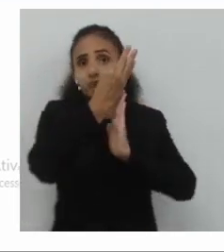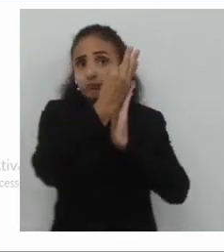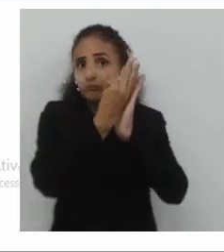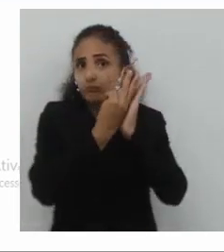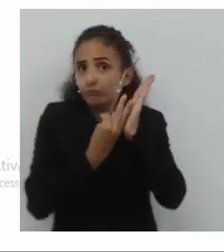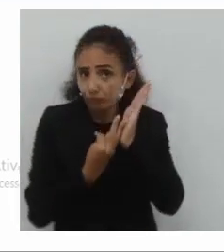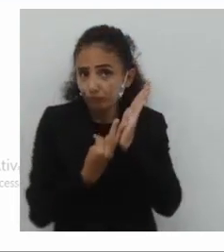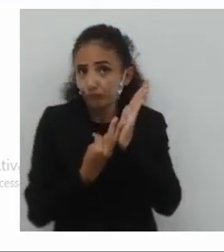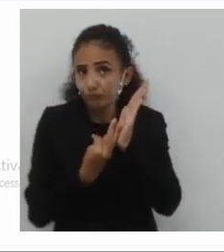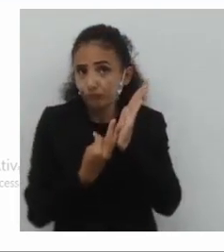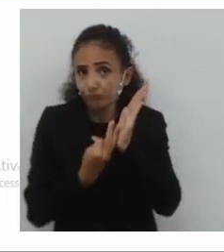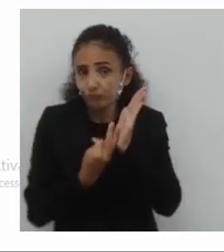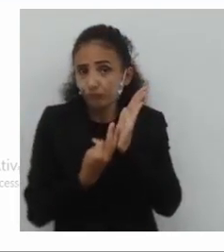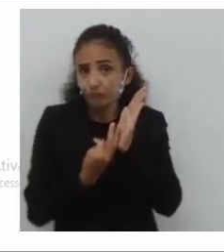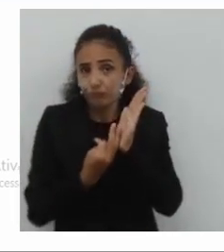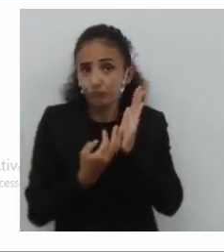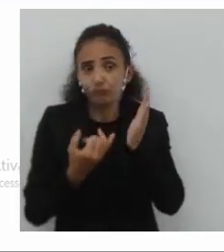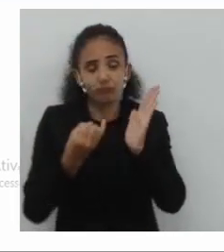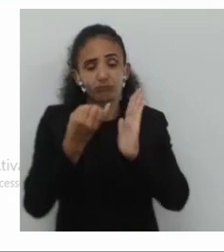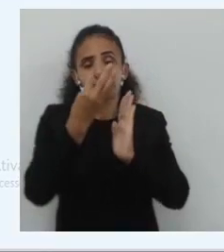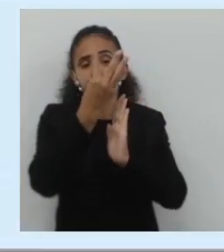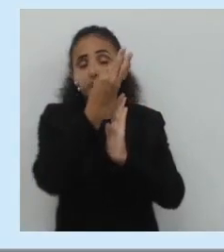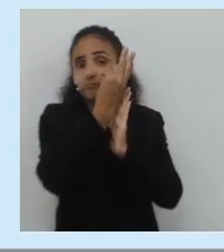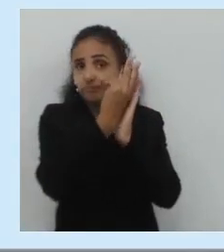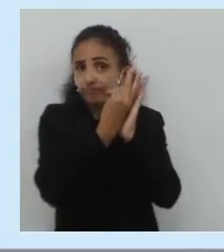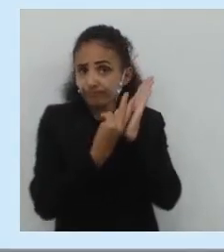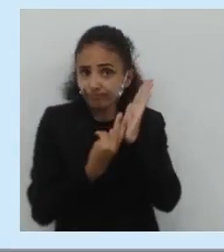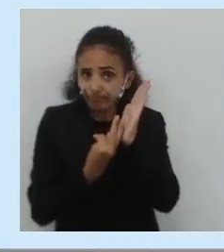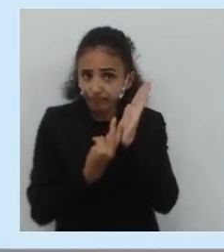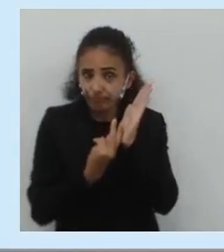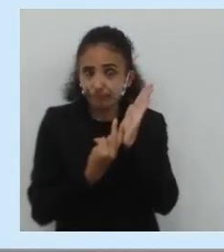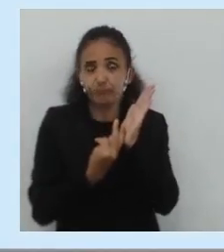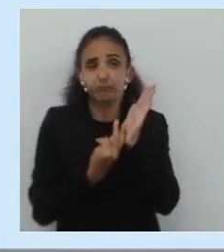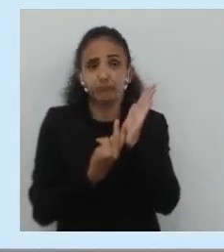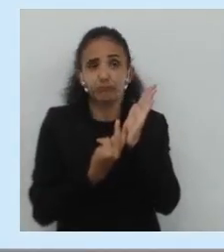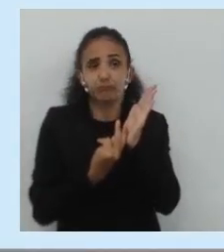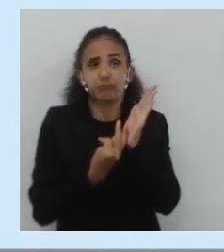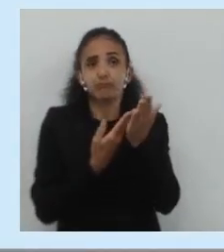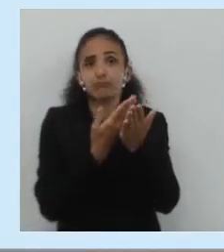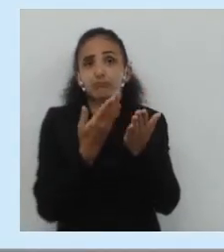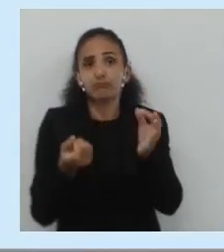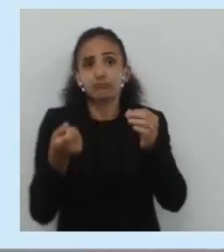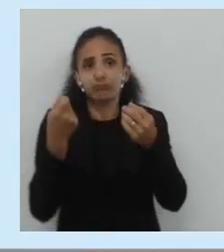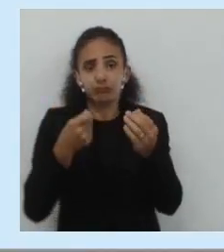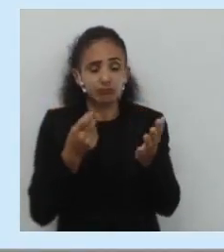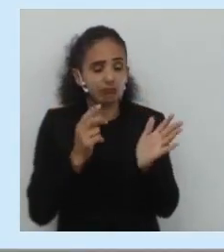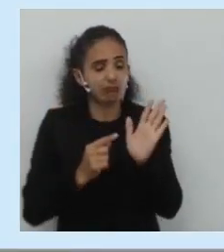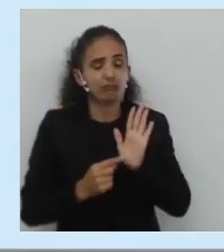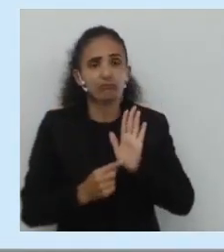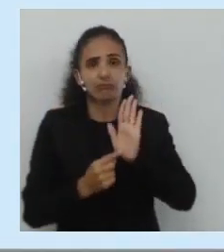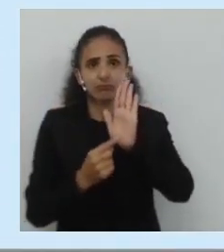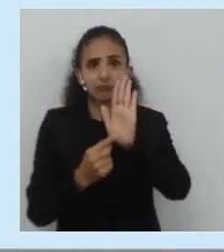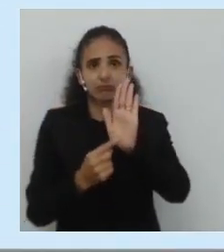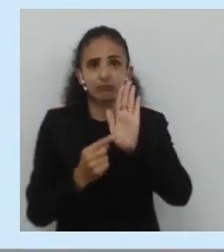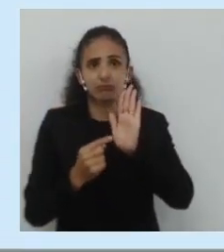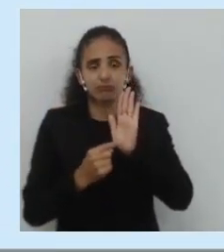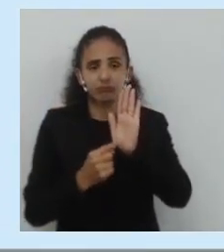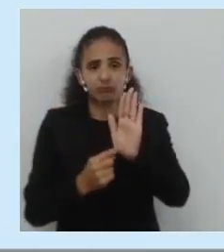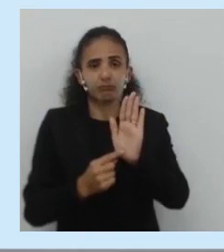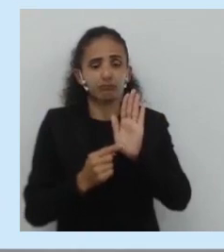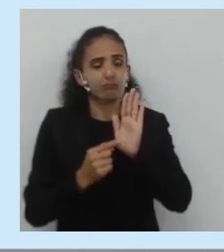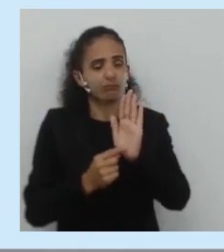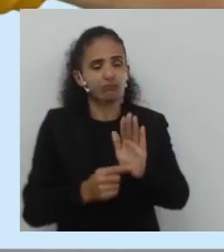expositivo. Prestem bem atenção. Texto de teor expositivo. Você vai expor